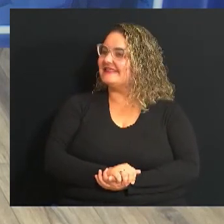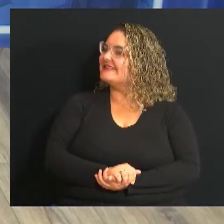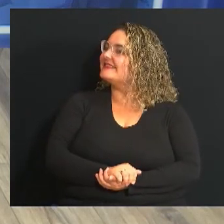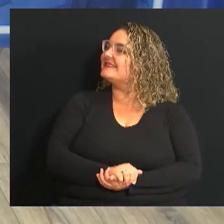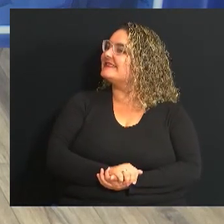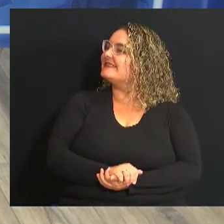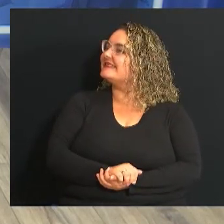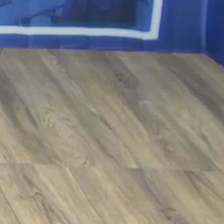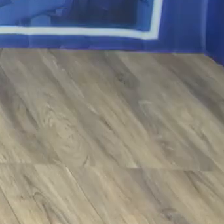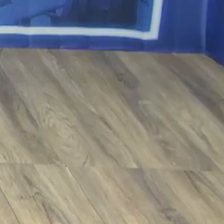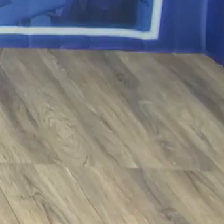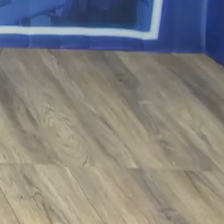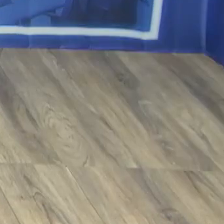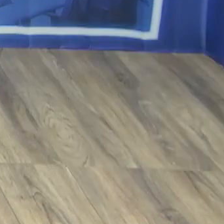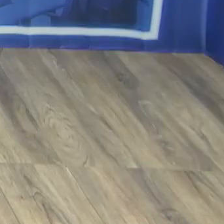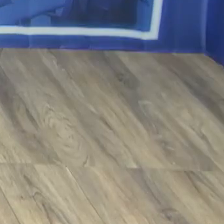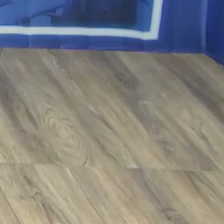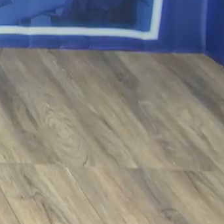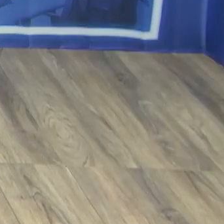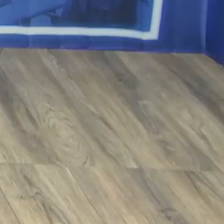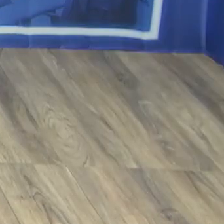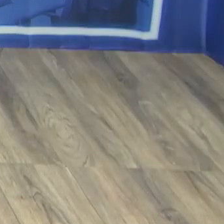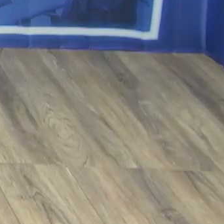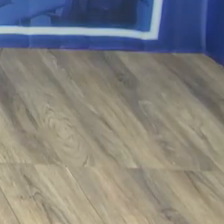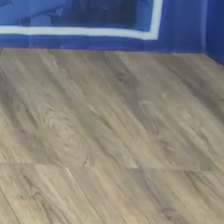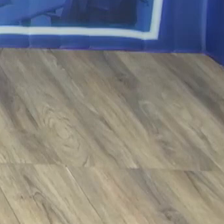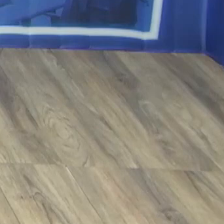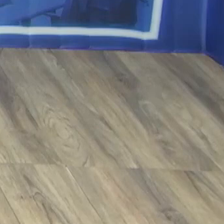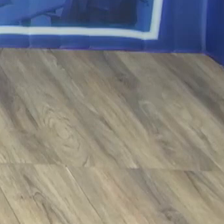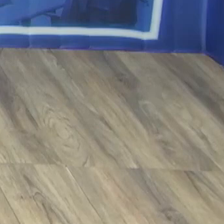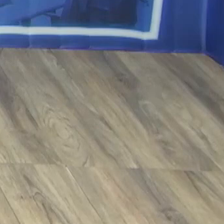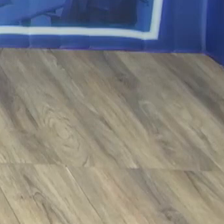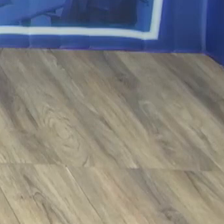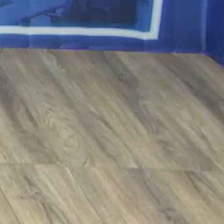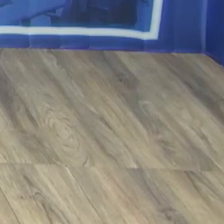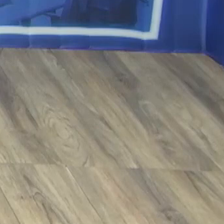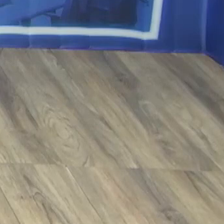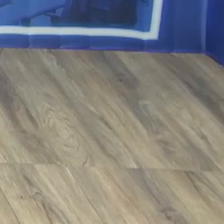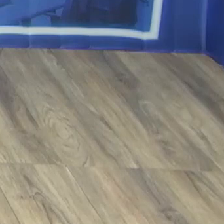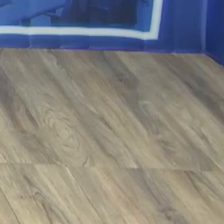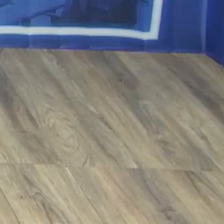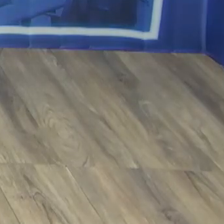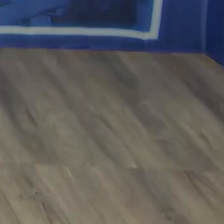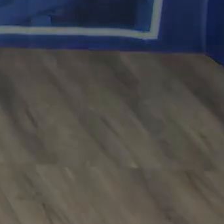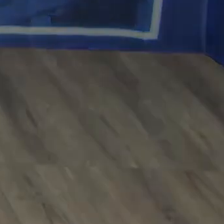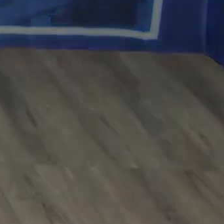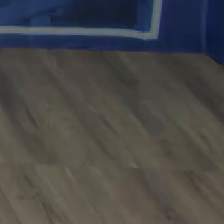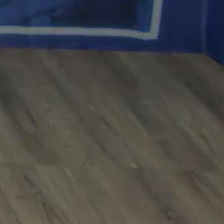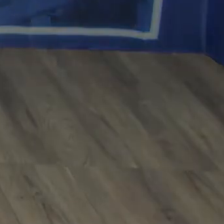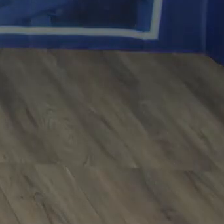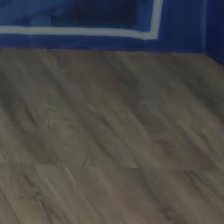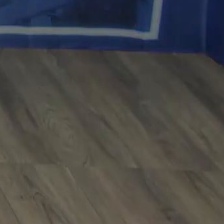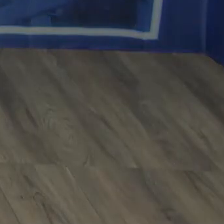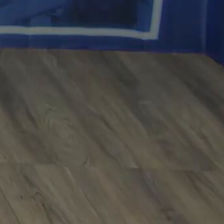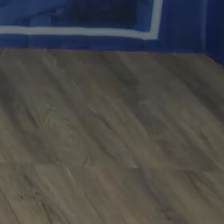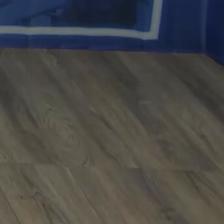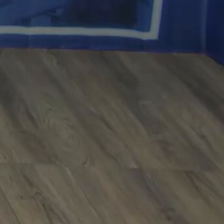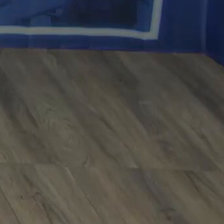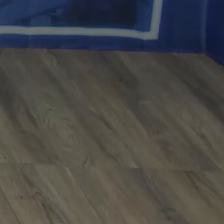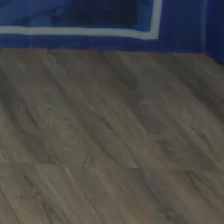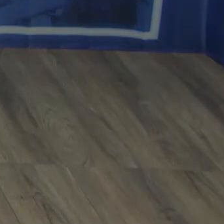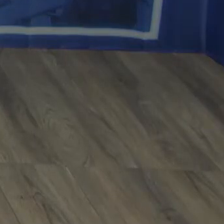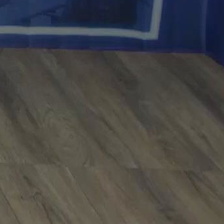aquele vendedor, ou seja, aquela loja, não é obrigada a trocar o seu produto. Não é.